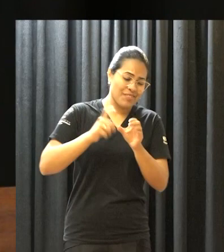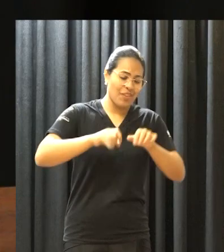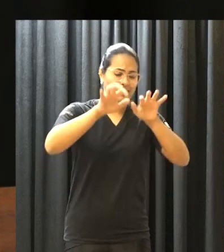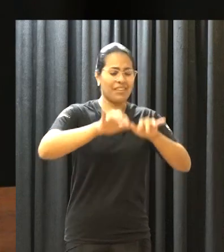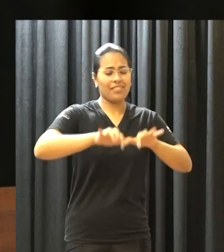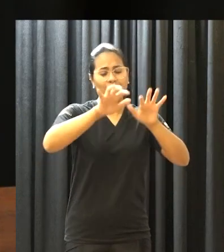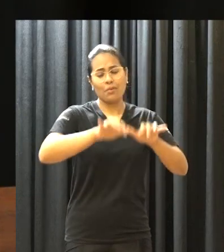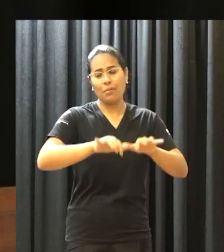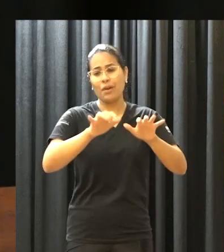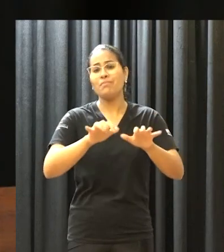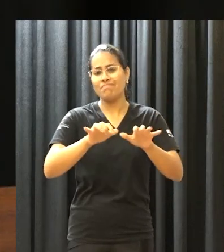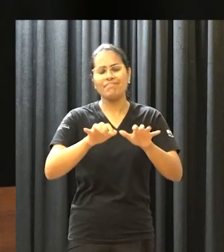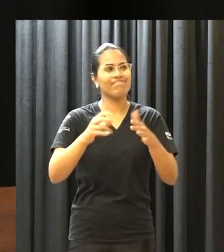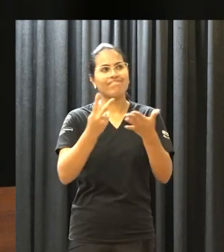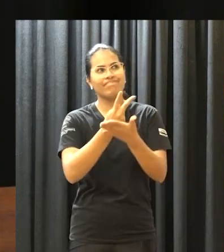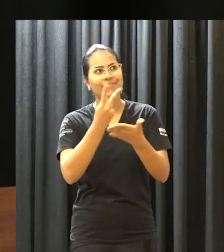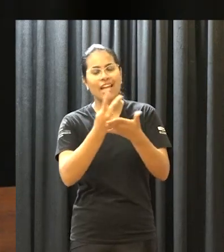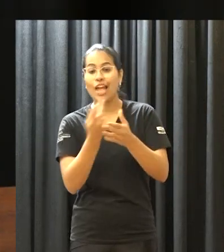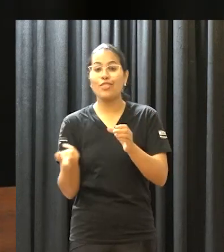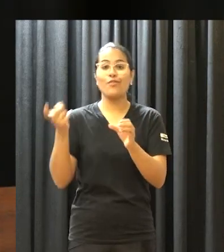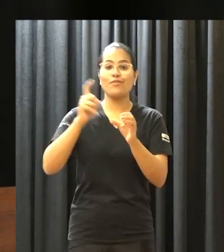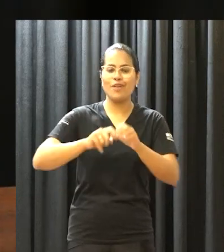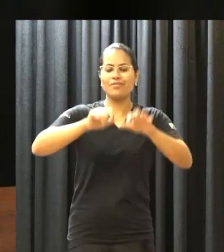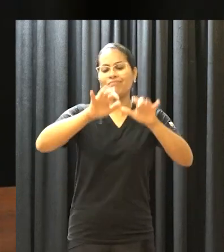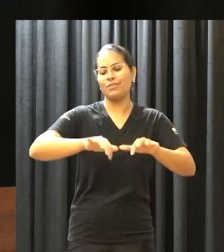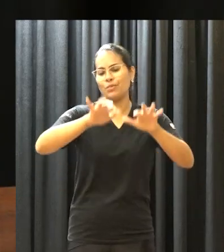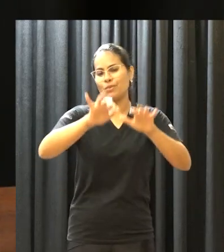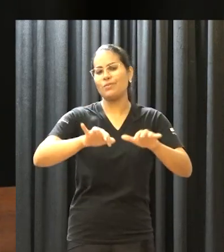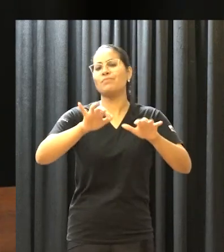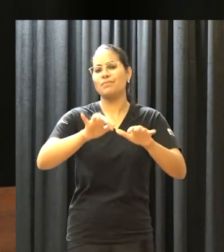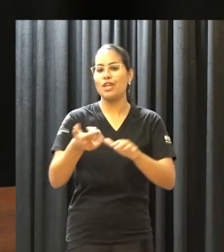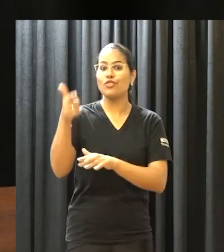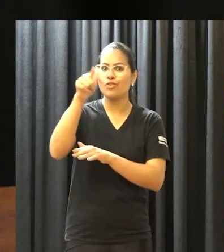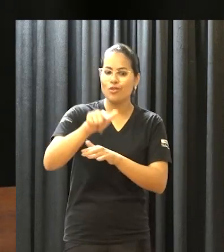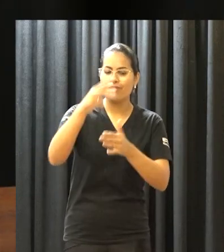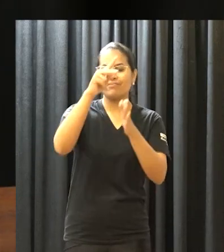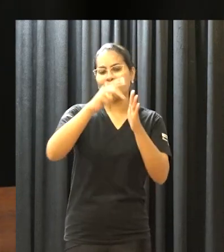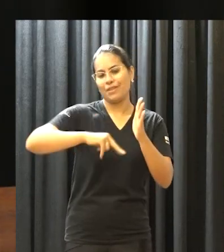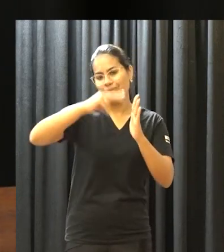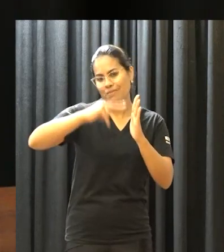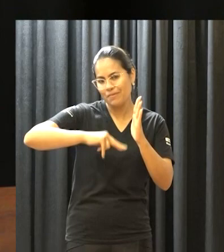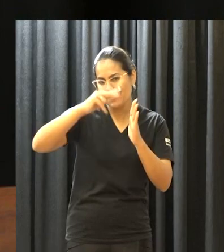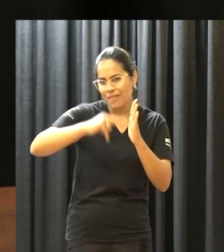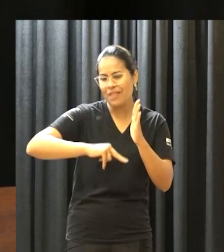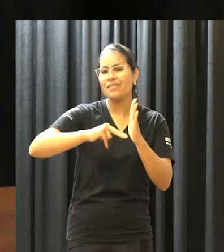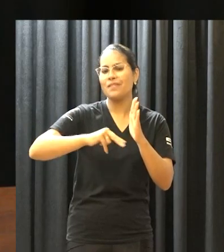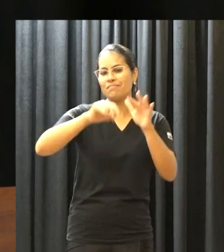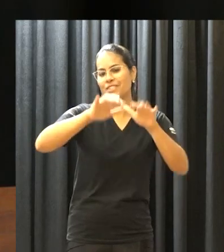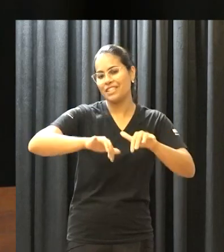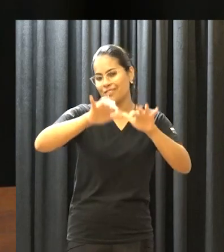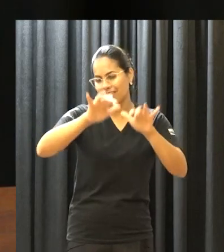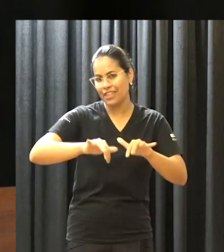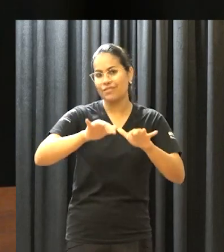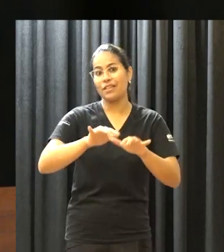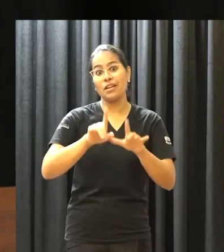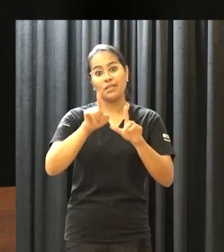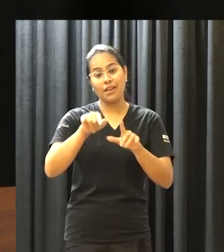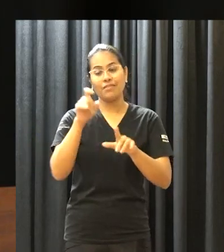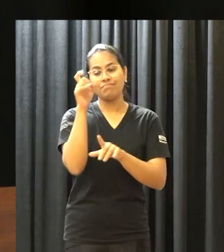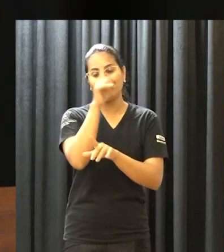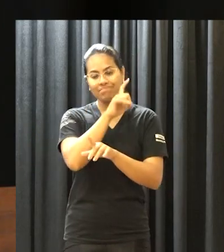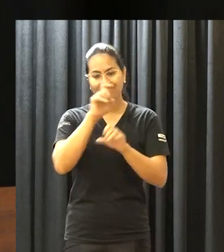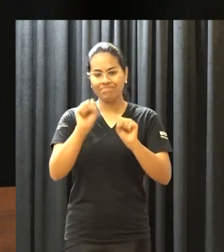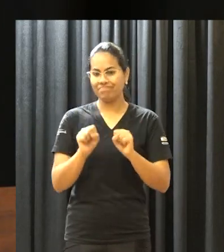parceiras, coautoras desse livro, né? Foi um trabalho de bastante intensidade da gente fazer,